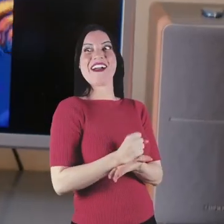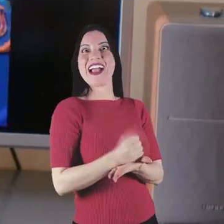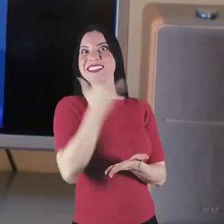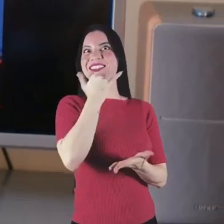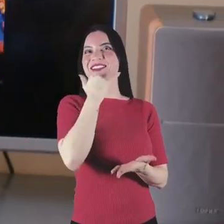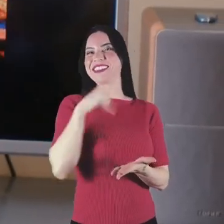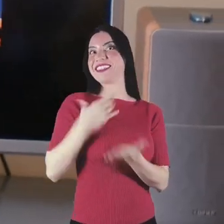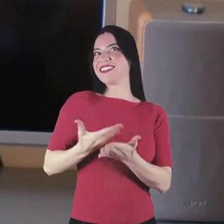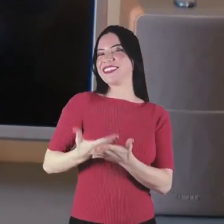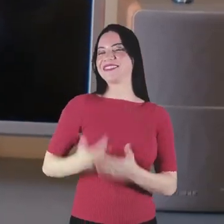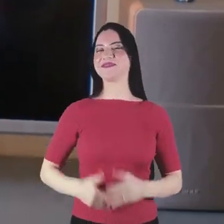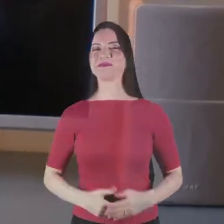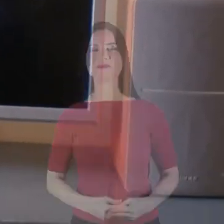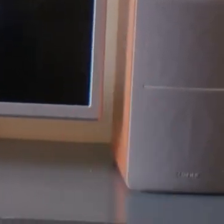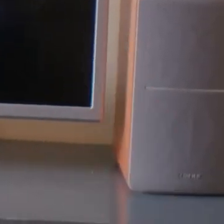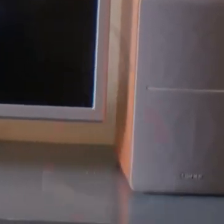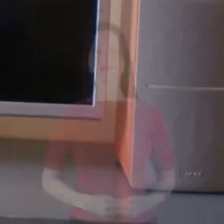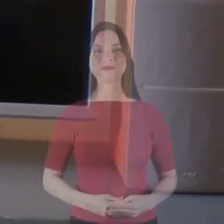está estudando.